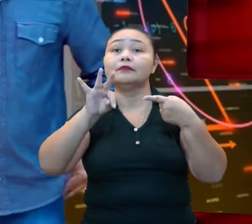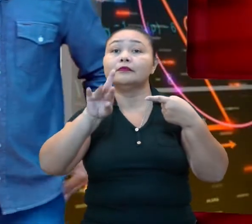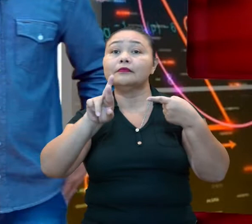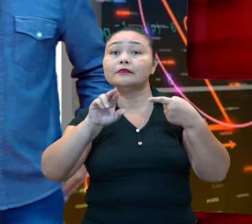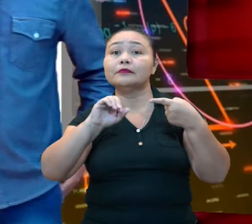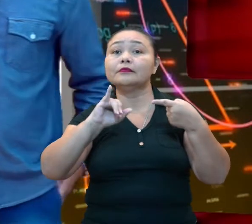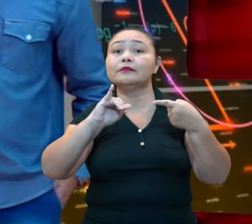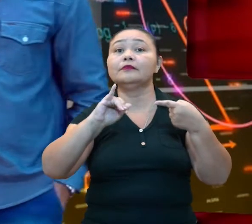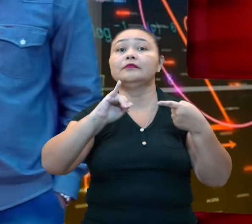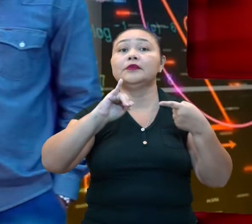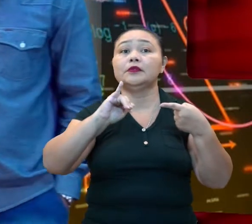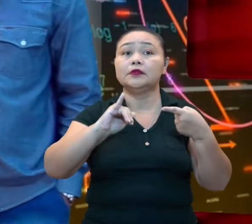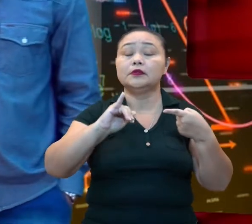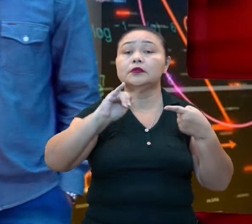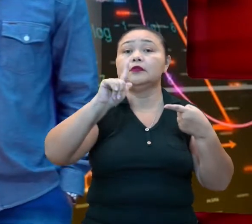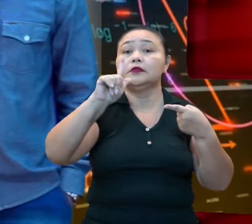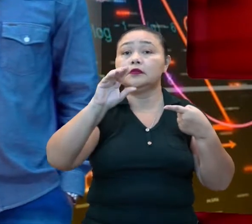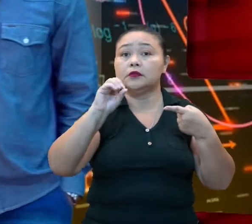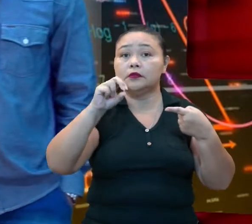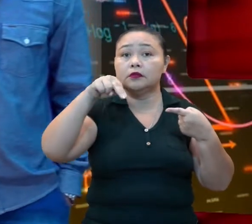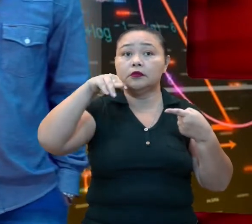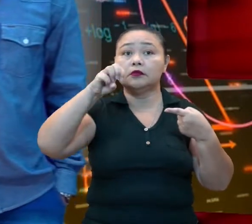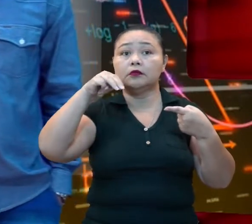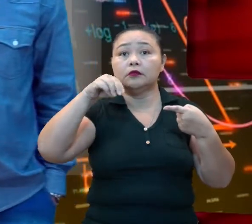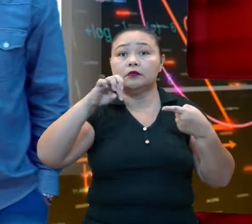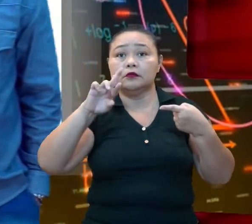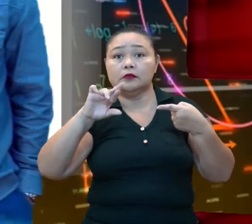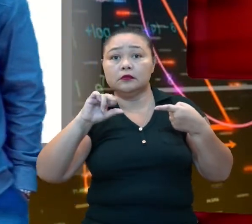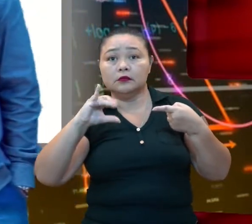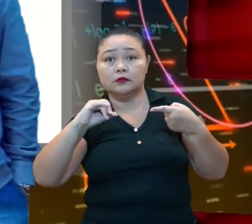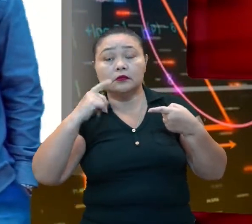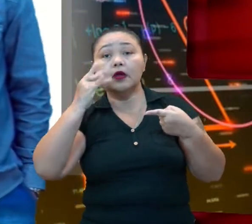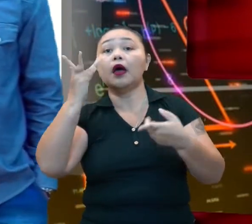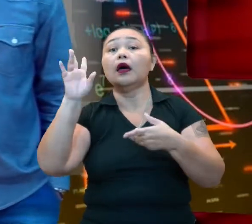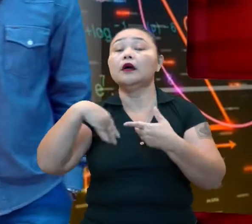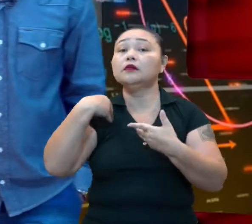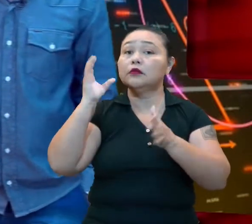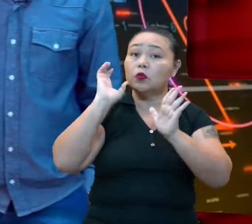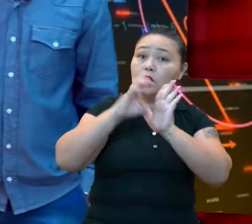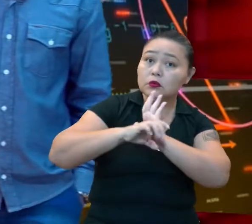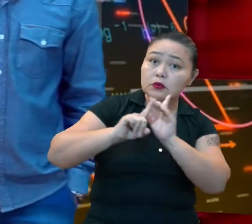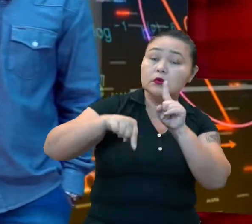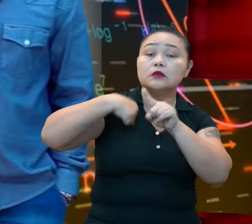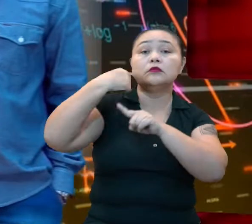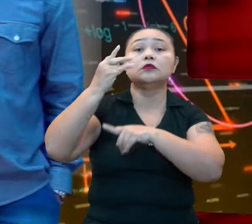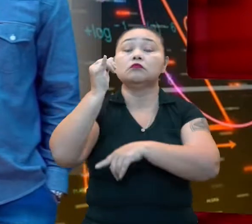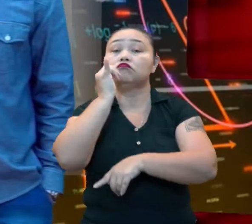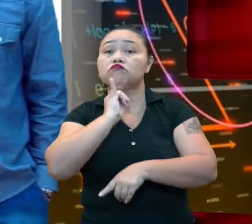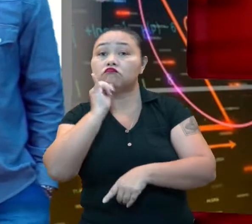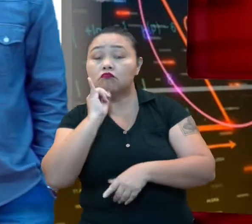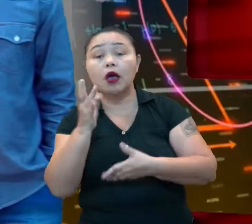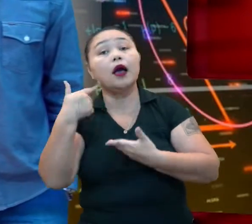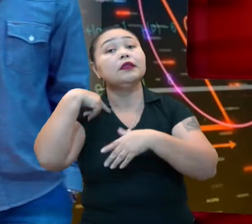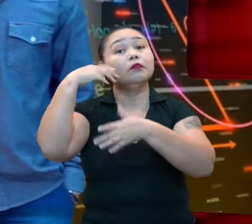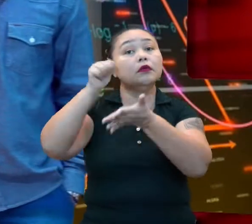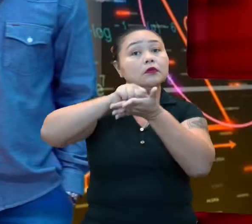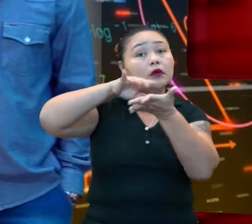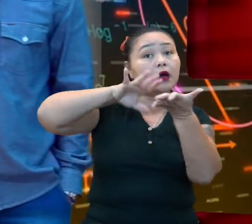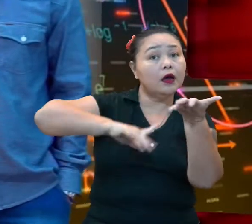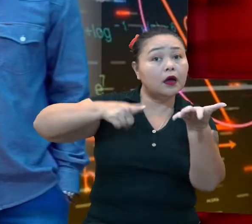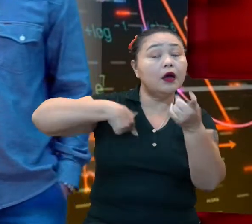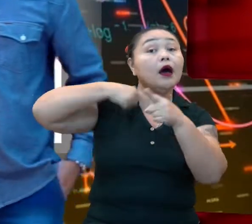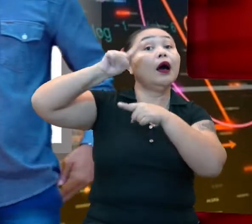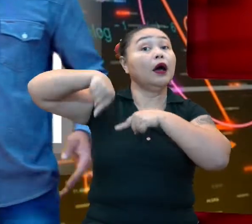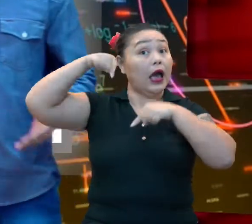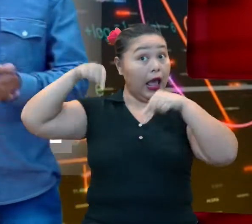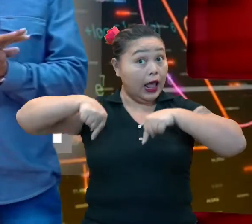gente passa a teoria, conceitos, aí a gente vem com exemplos, vem com exercícios, às vezes já vamos aplicando, mas essa